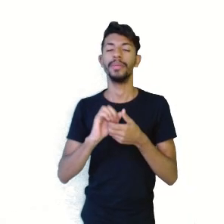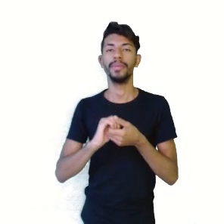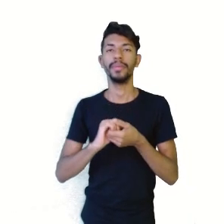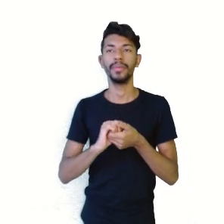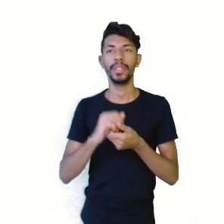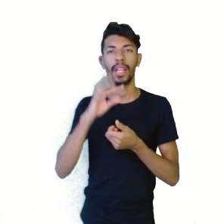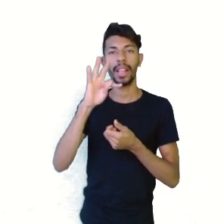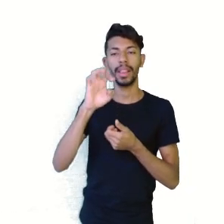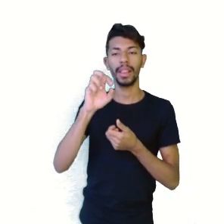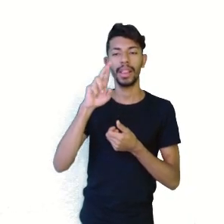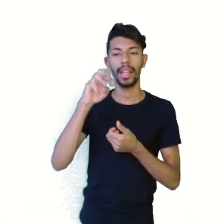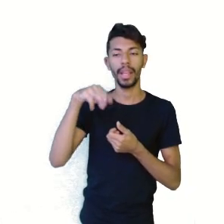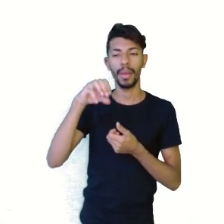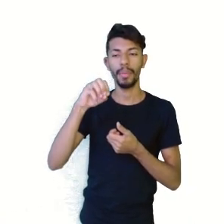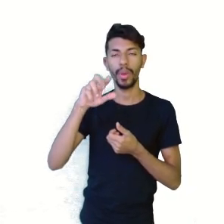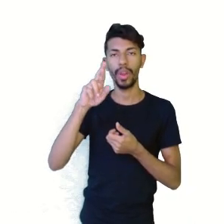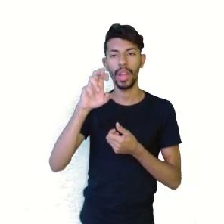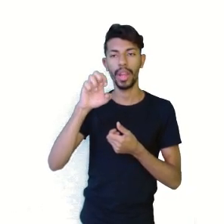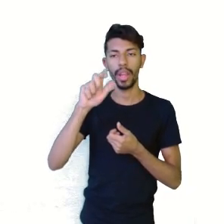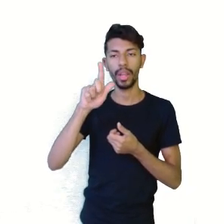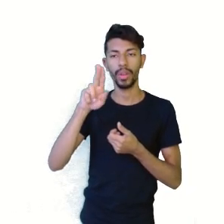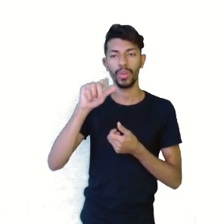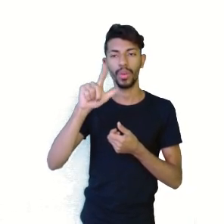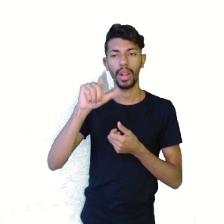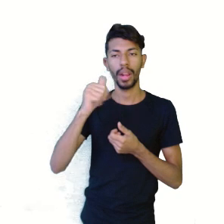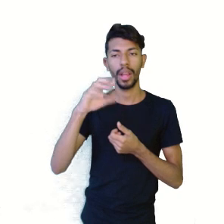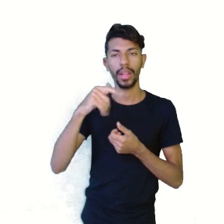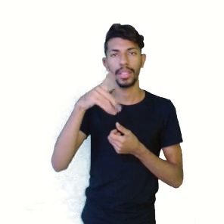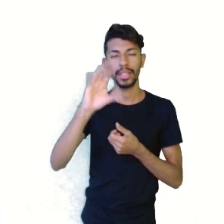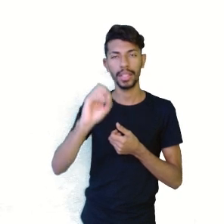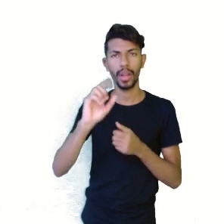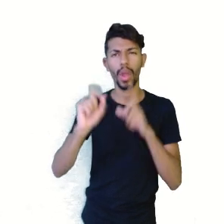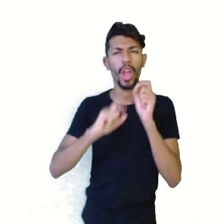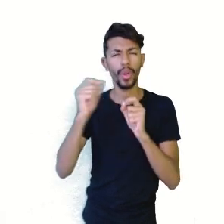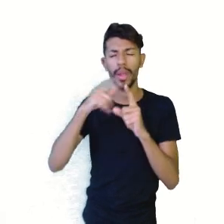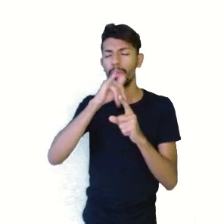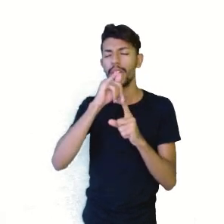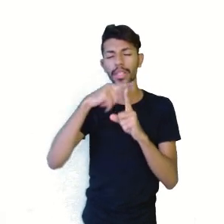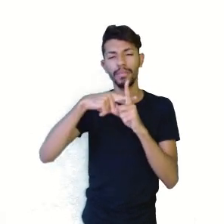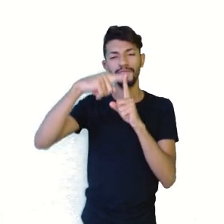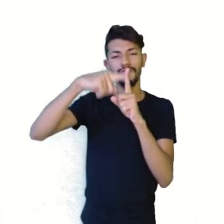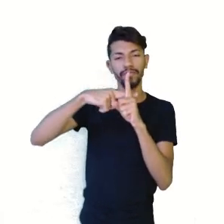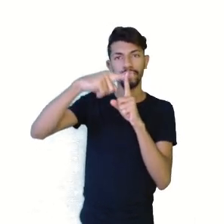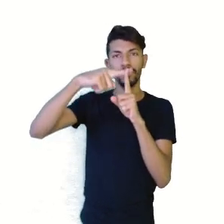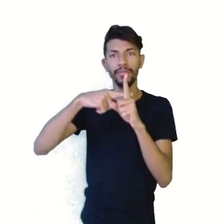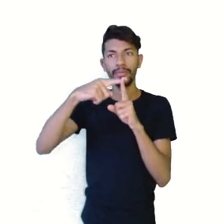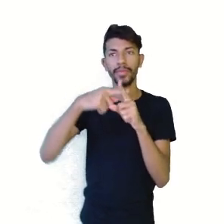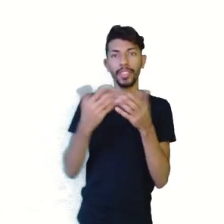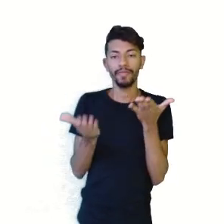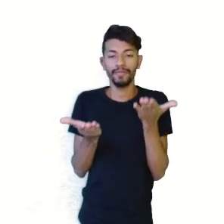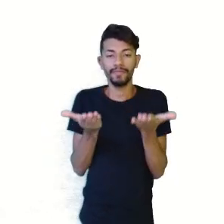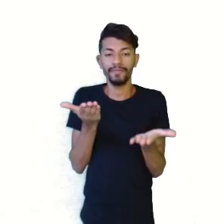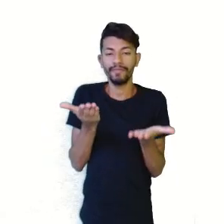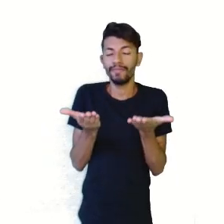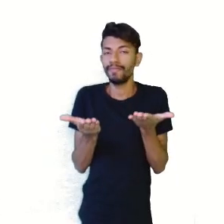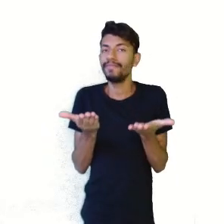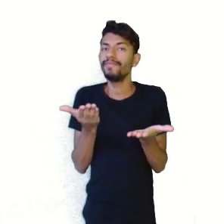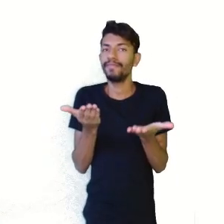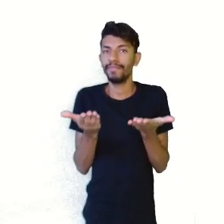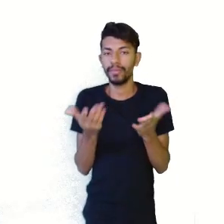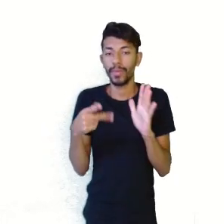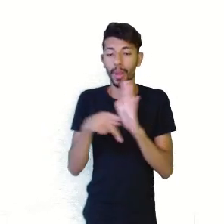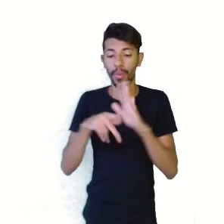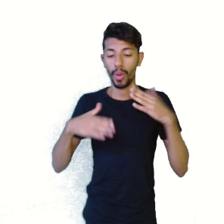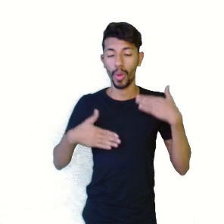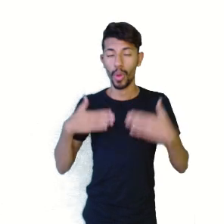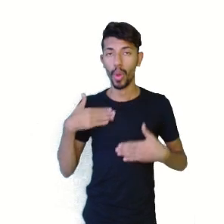A termorregulação é a regulação da temperatura, ou seja, mantém o equilíbrio na temperatura do